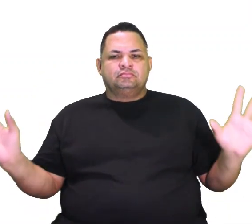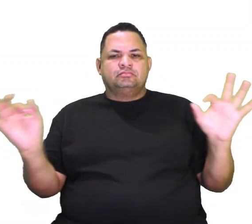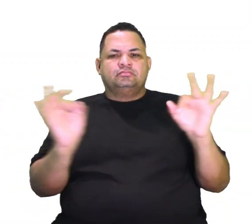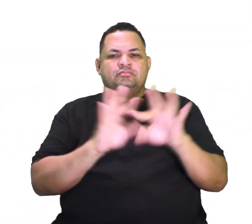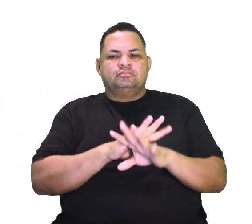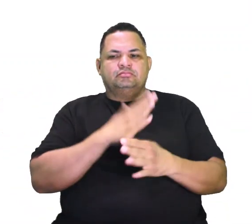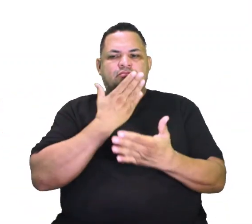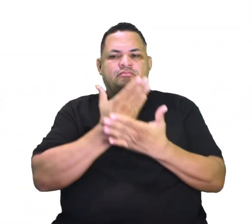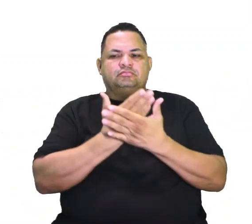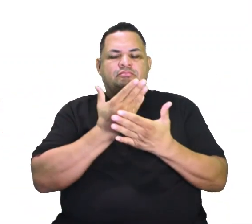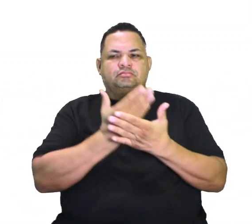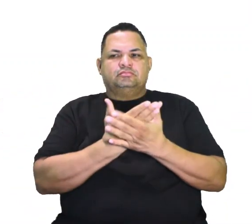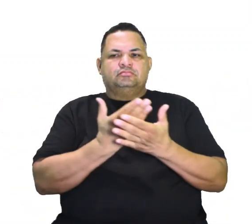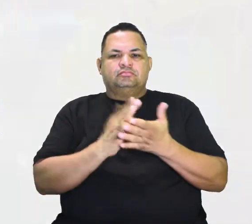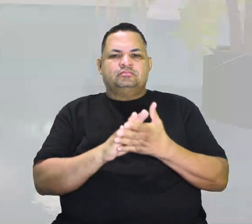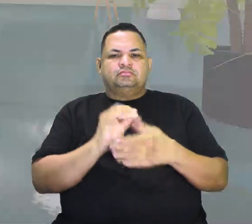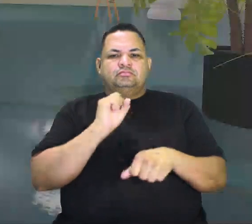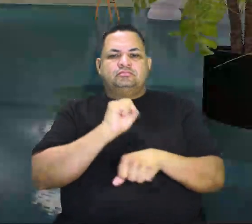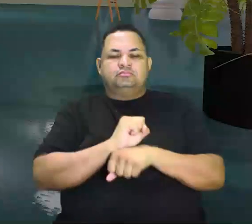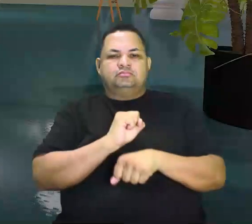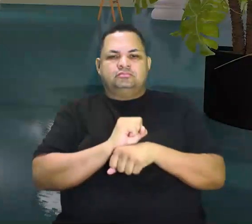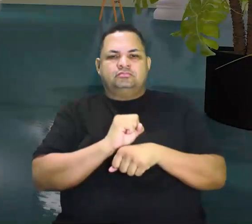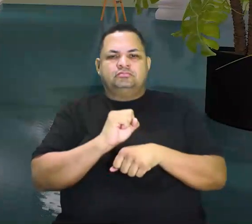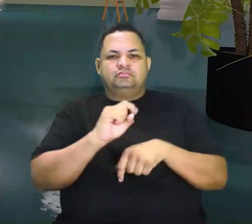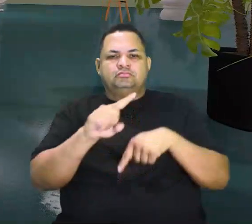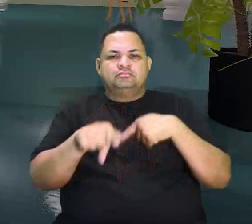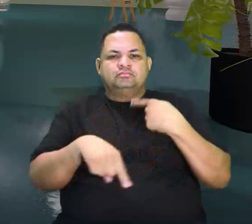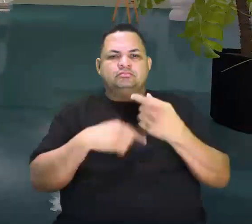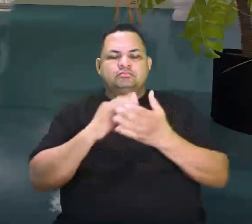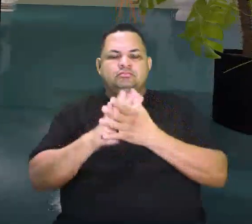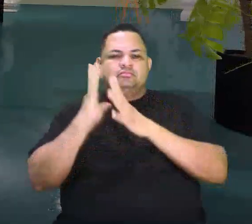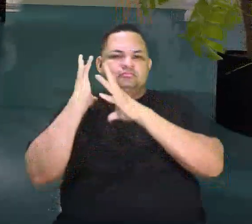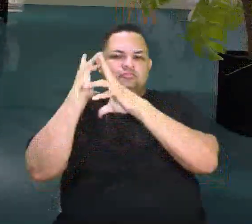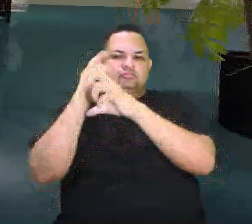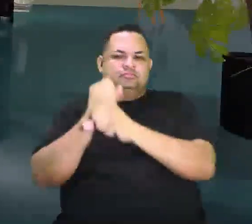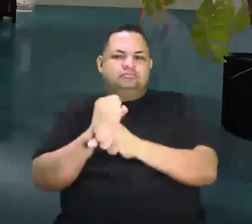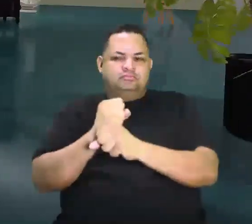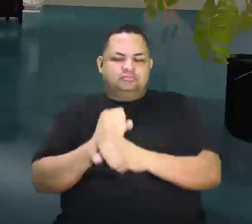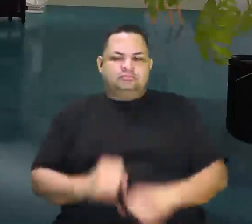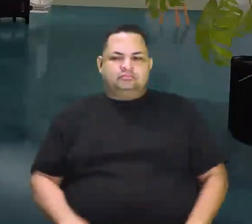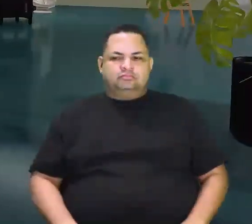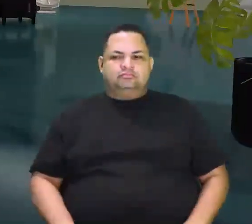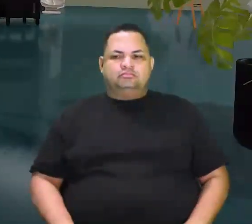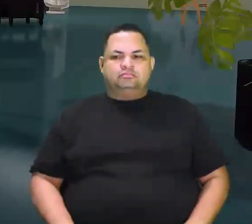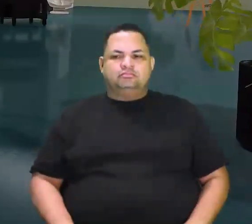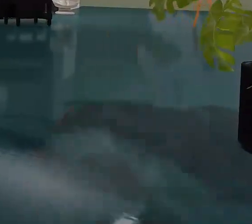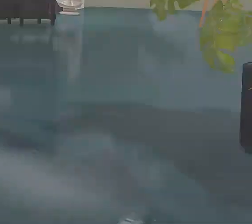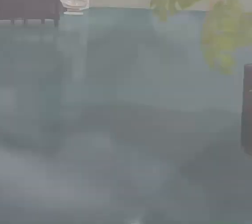Concluímos, então, nossa aula e aguardo vocês na nossa revisão. Até lá!